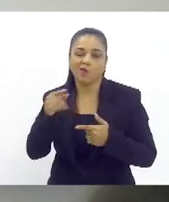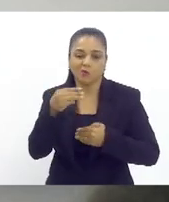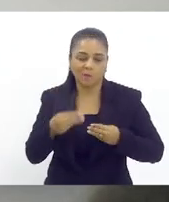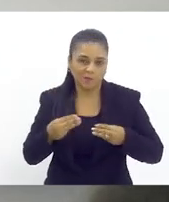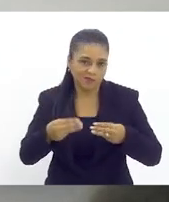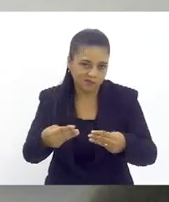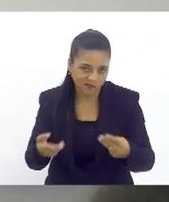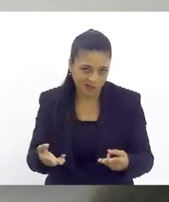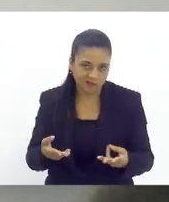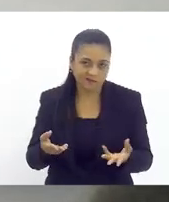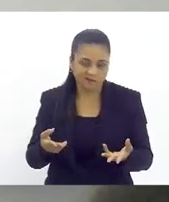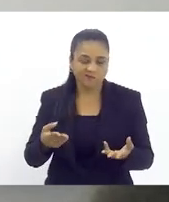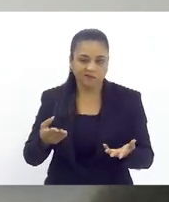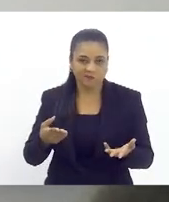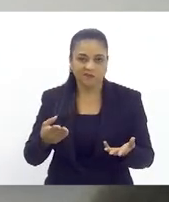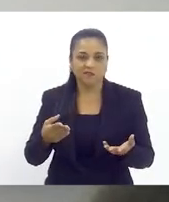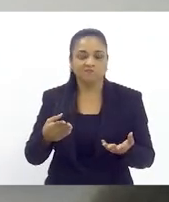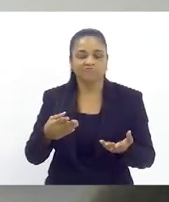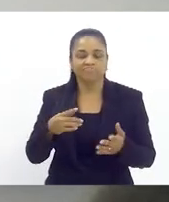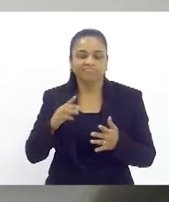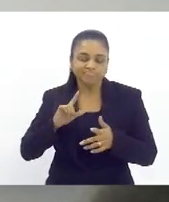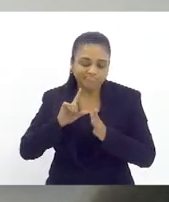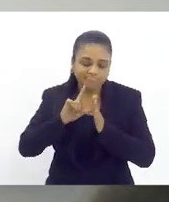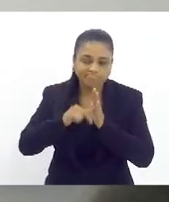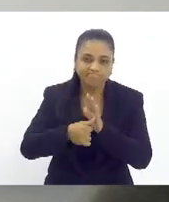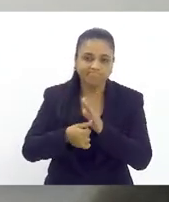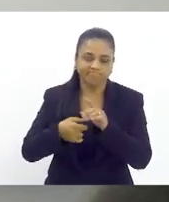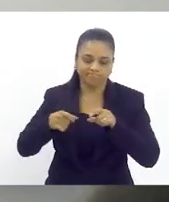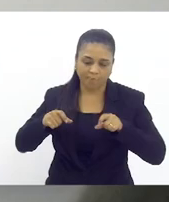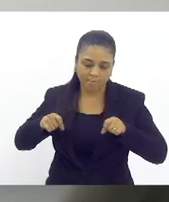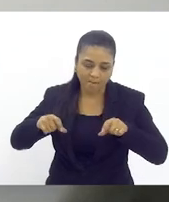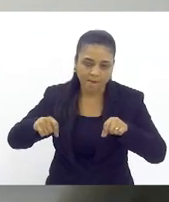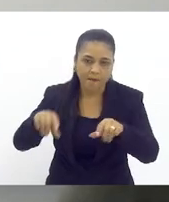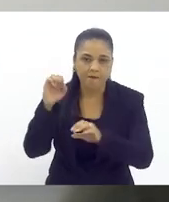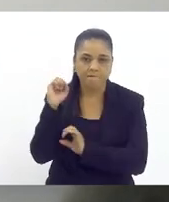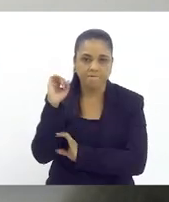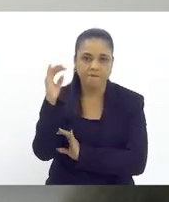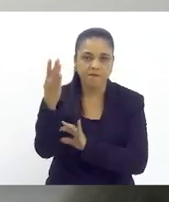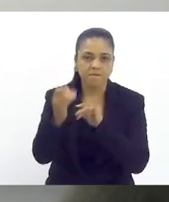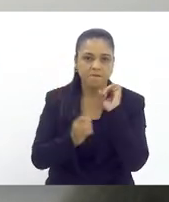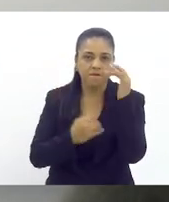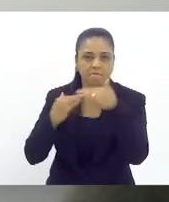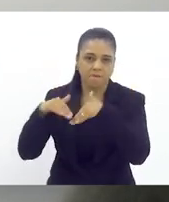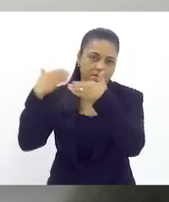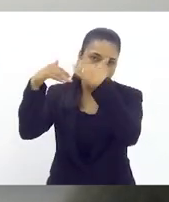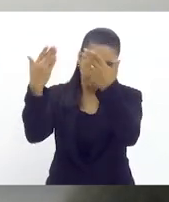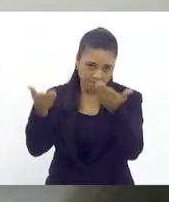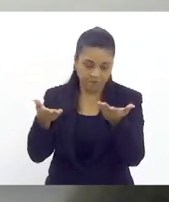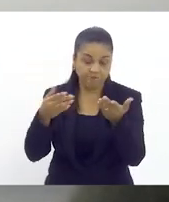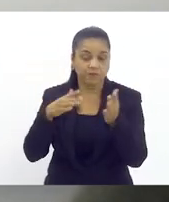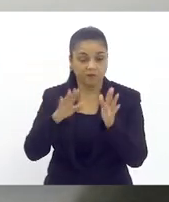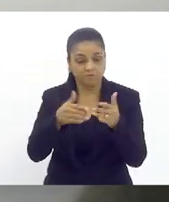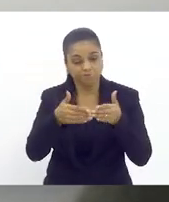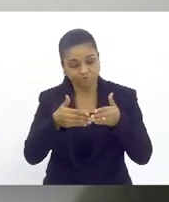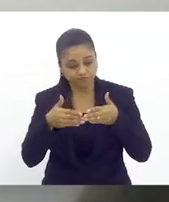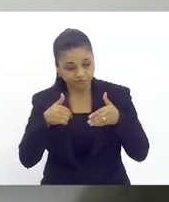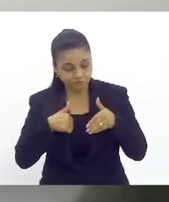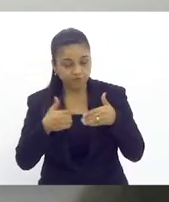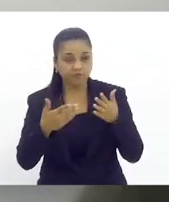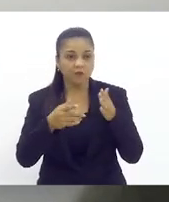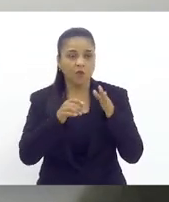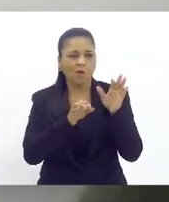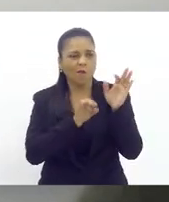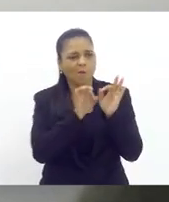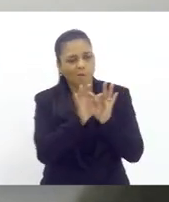o processo de recuperação então meu primeiro permite um rapidíssimo à parte um dos projetos que a gente fez quando